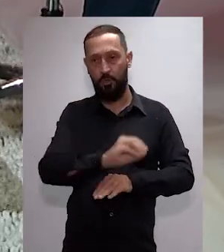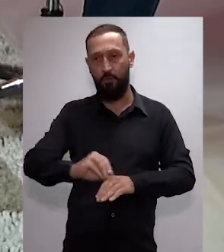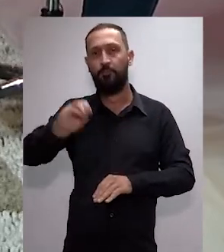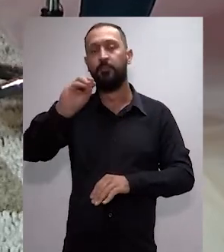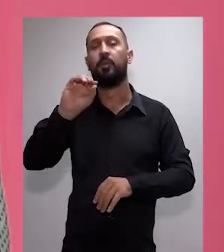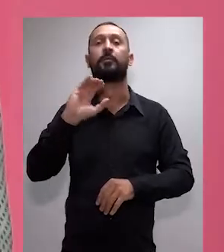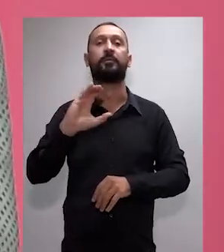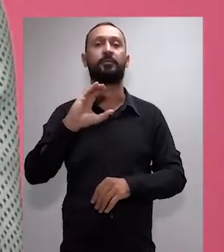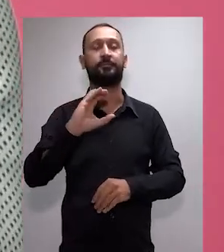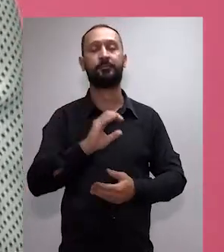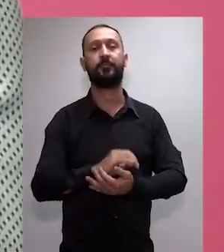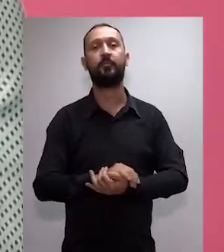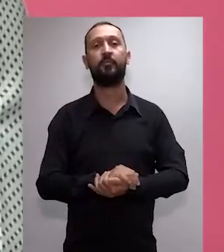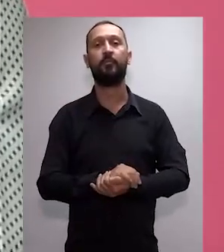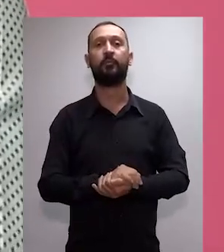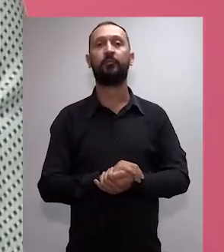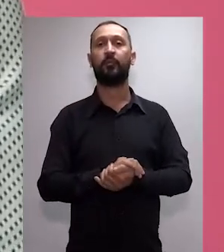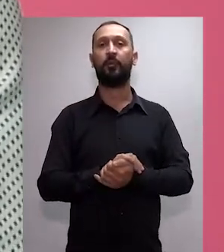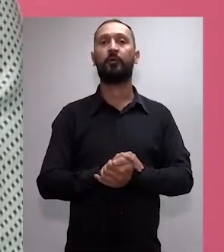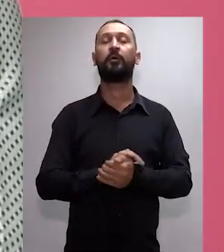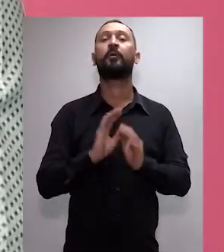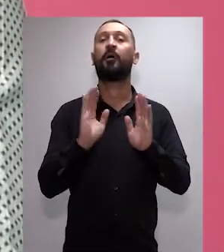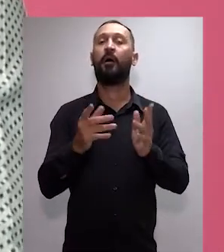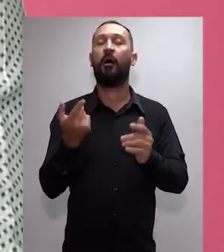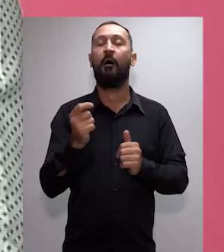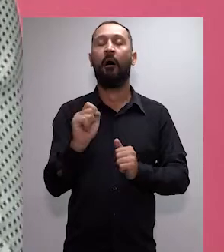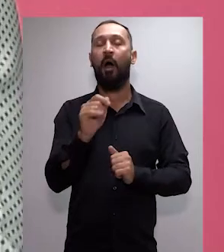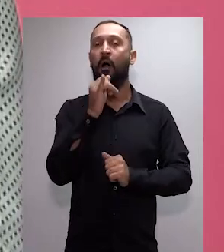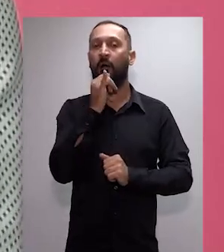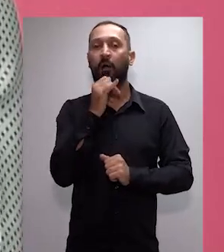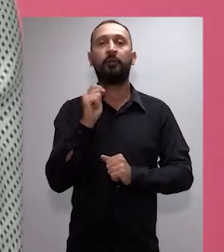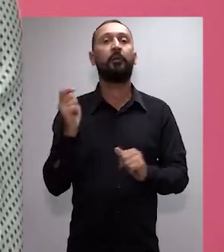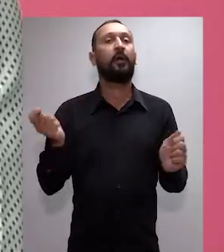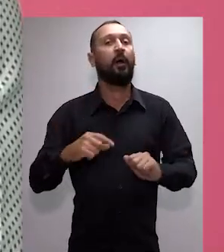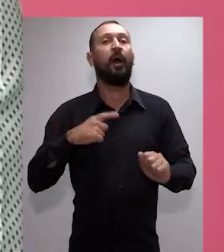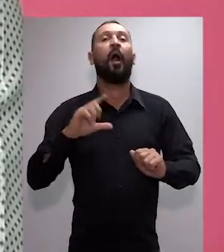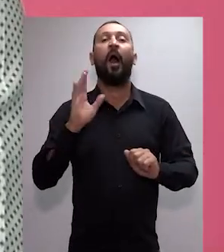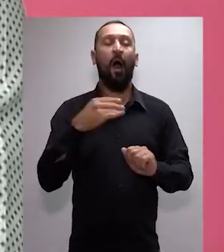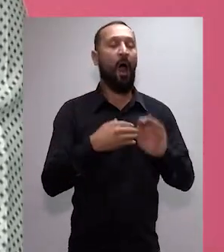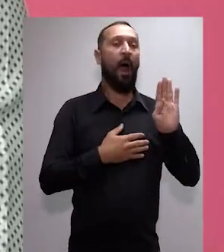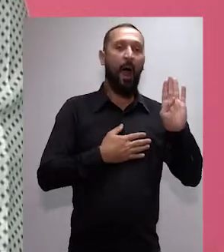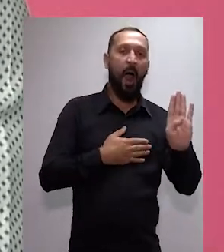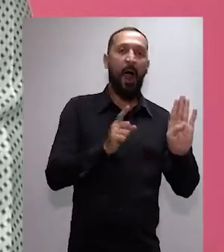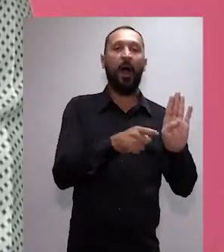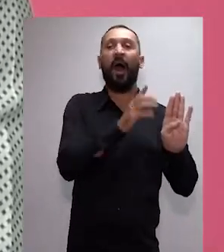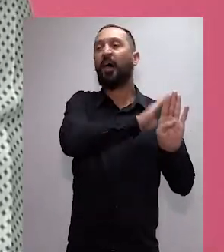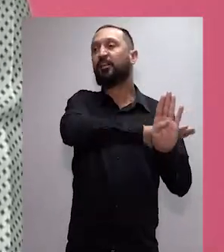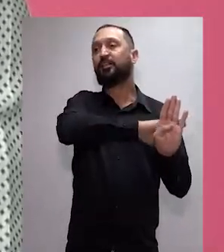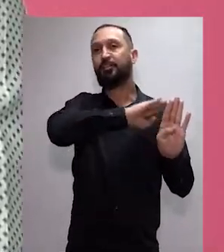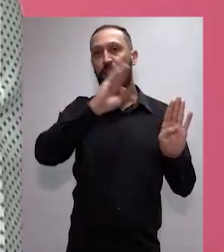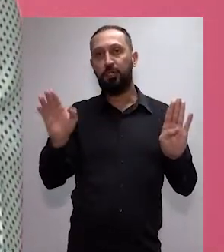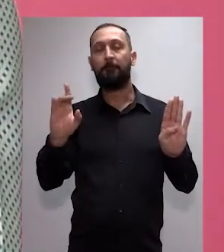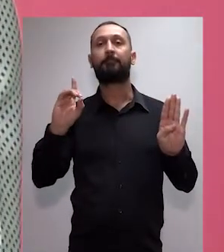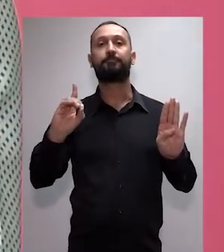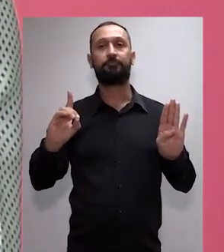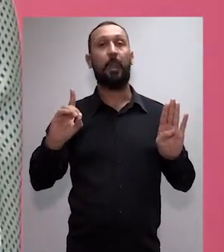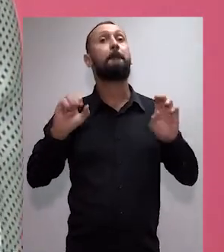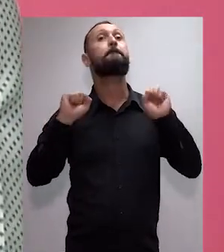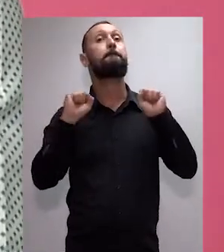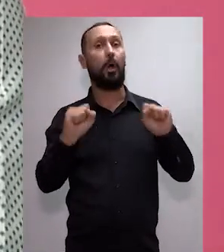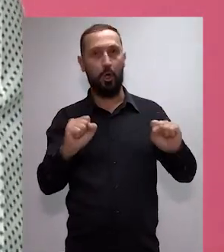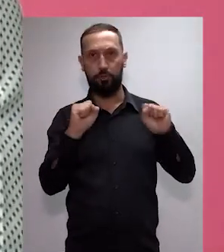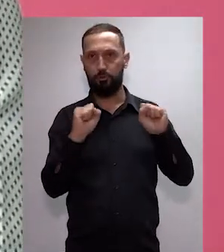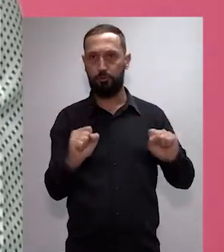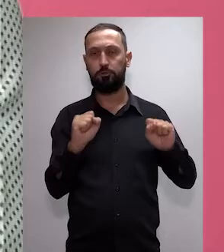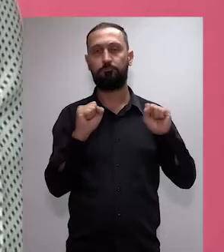da B para C, tá? Agora o candidato que quiser, ele tem a categoria B, ele mudar direto para D, ele